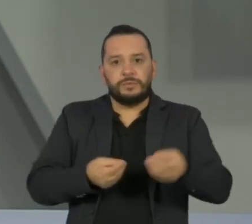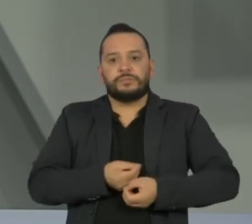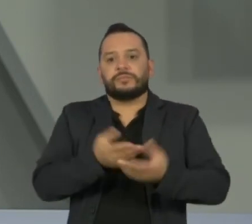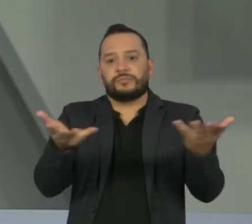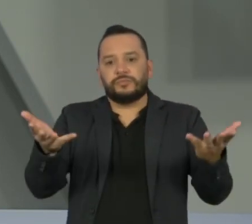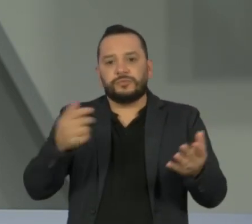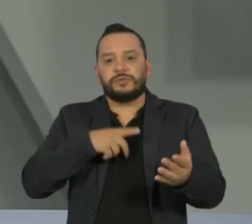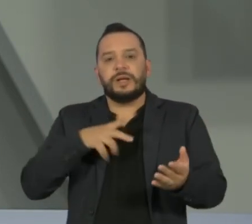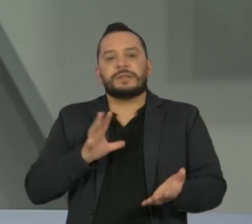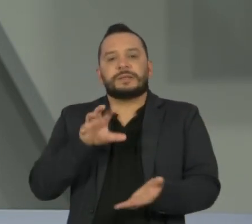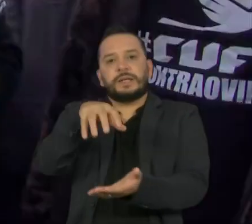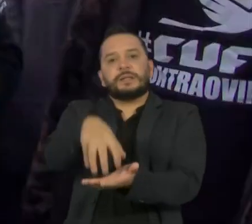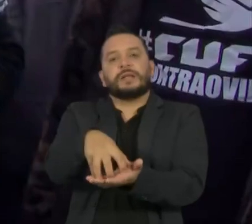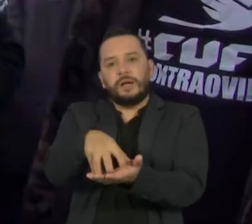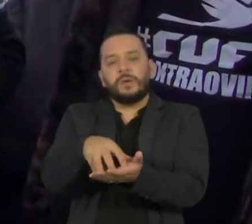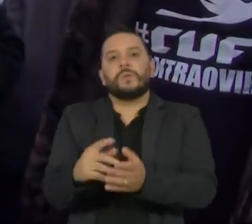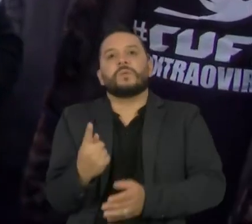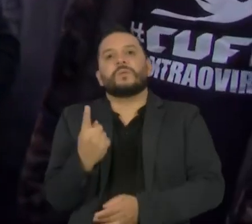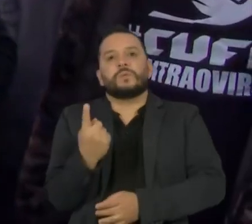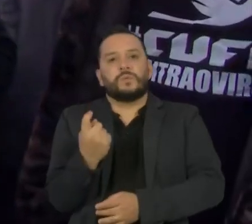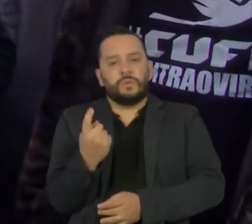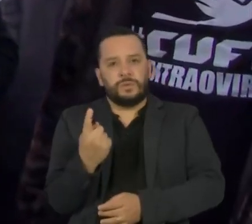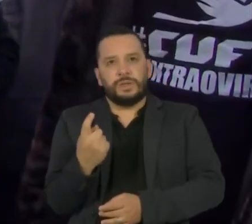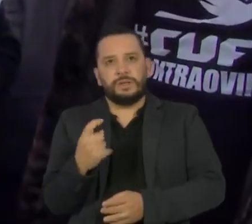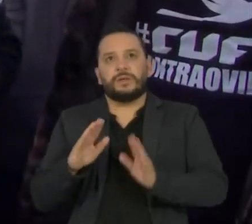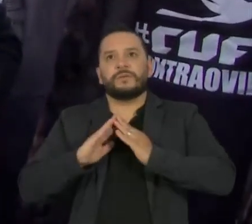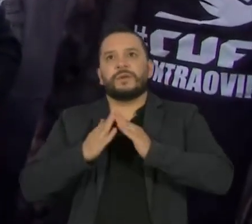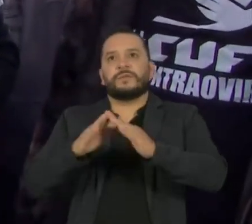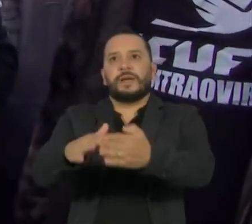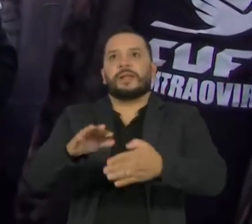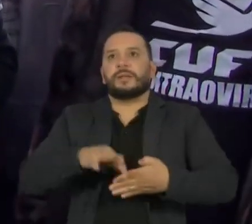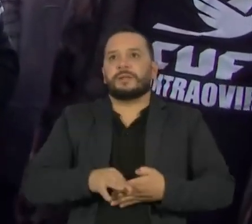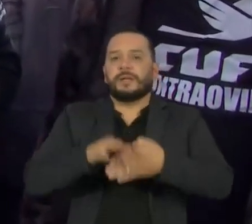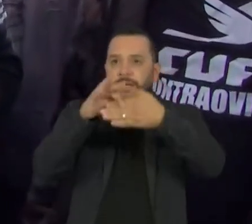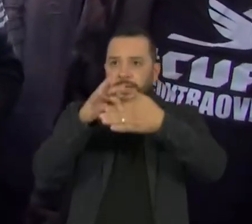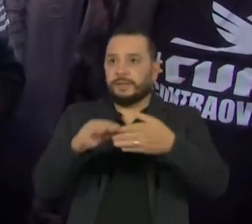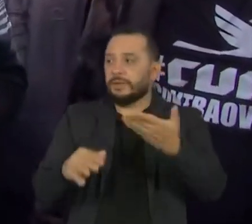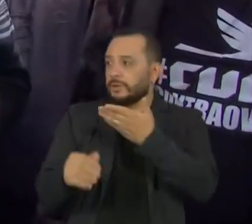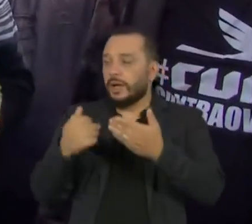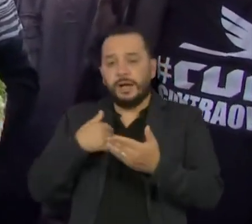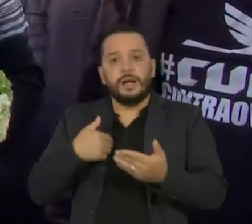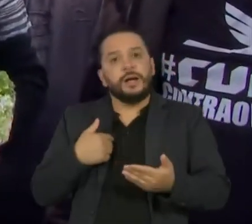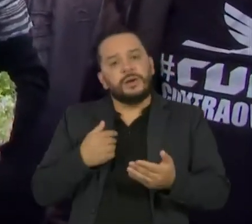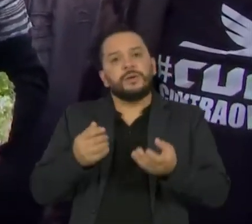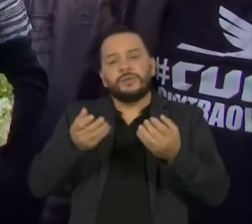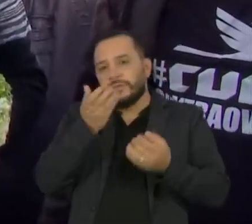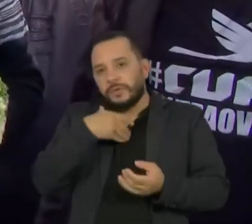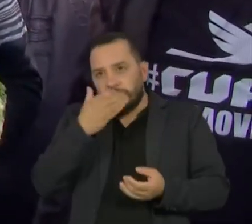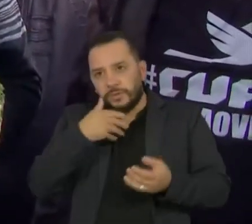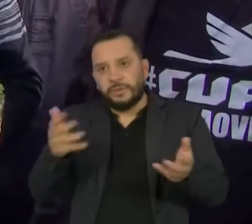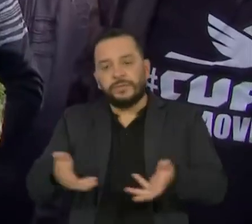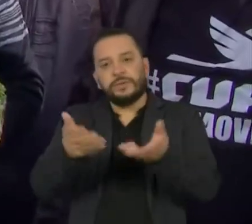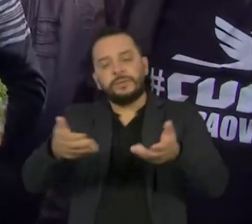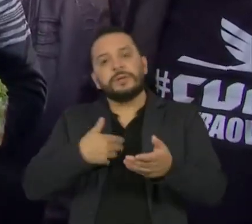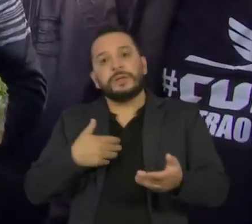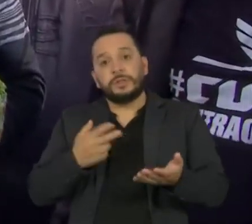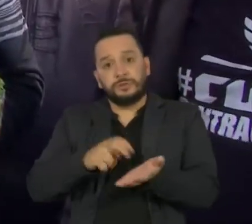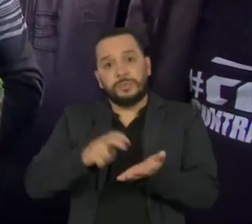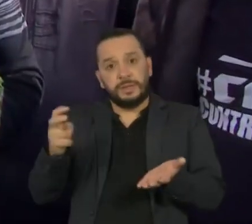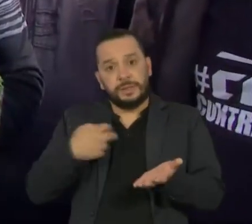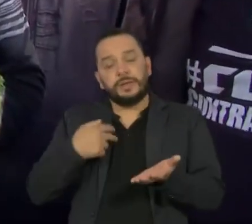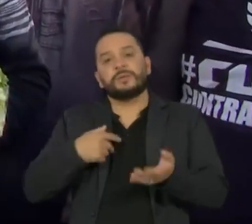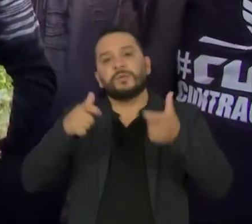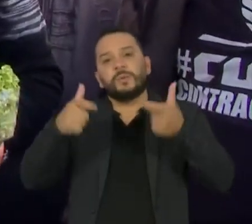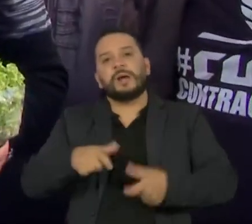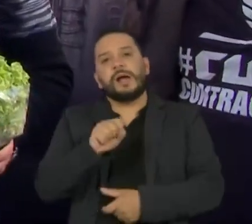central única das favelas. Lideranças de comunidades vieram retirar as hortaliças nesta manhã no Parque Santo Antônio, na Zona Sul